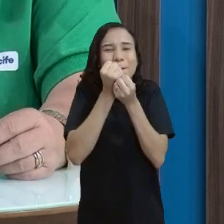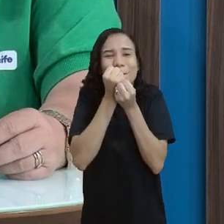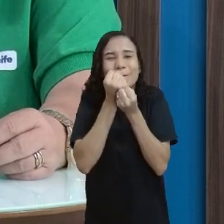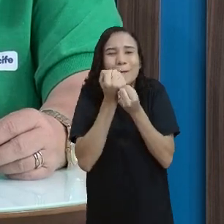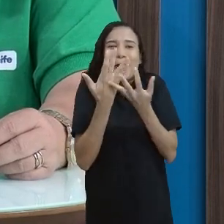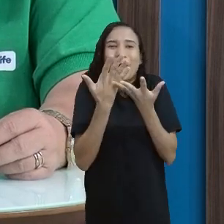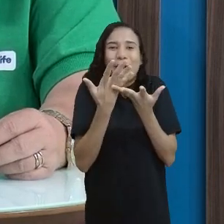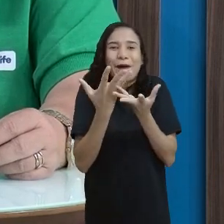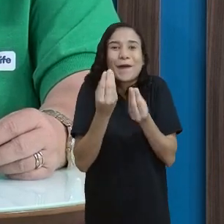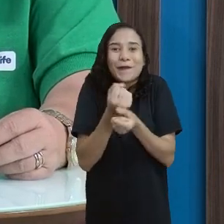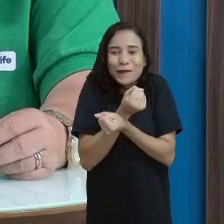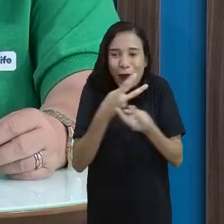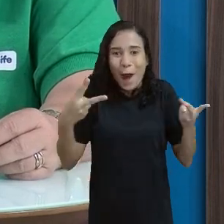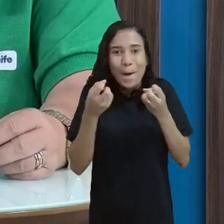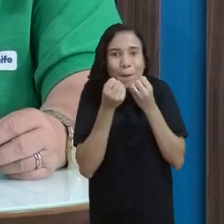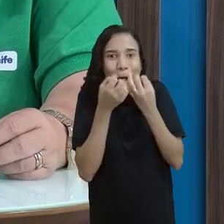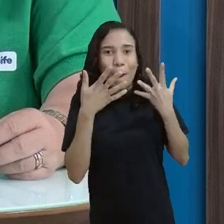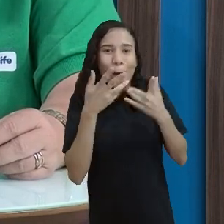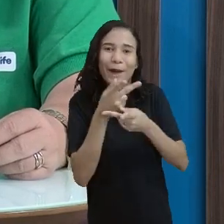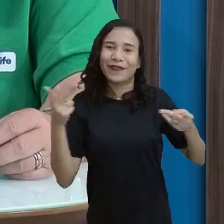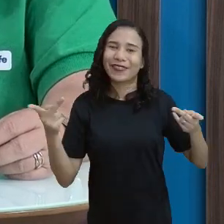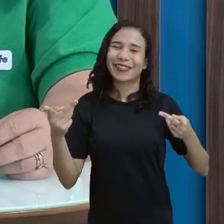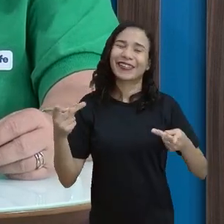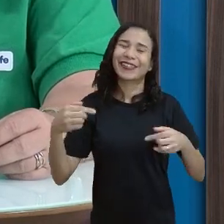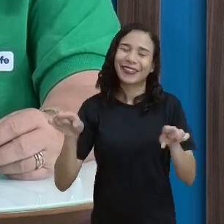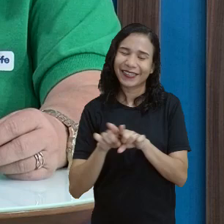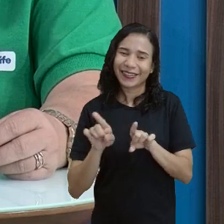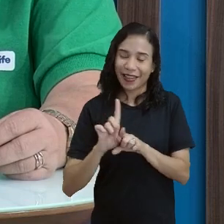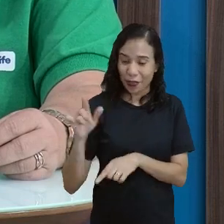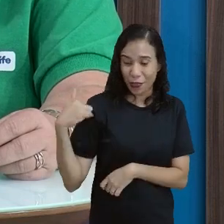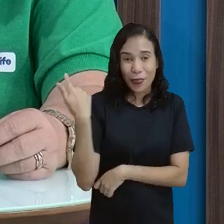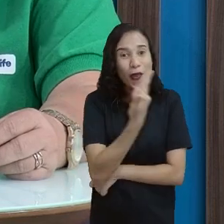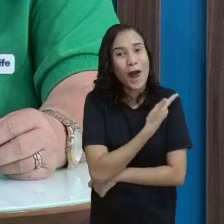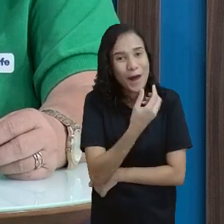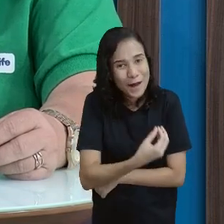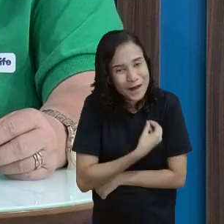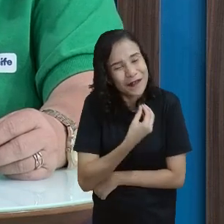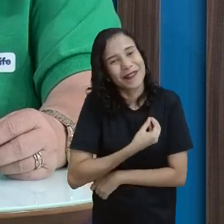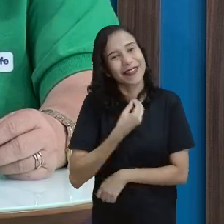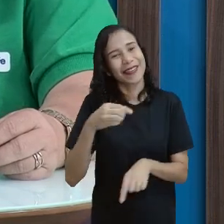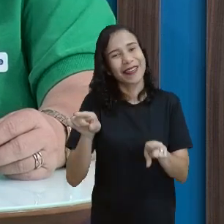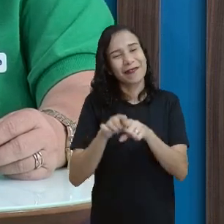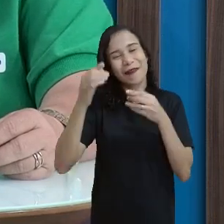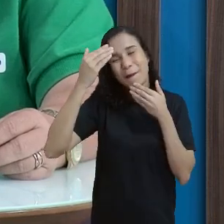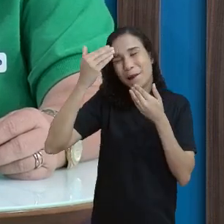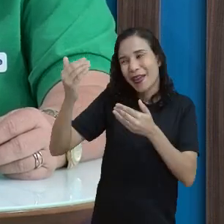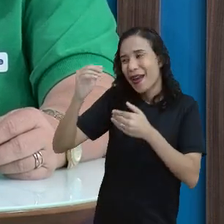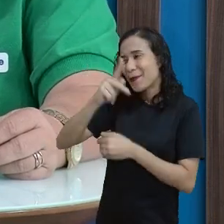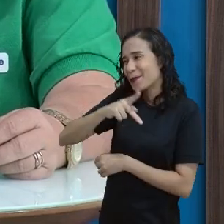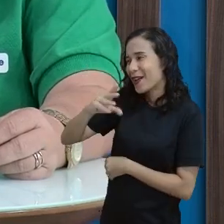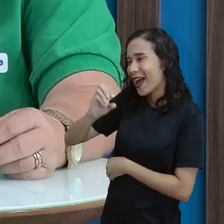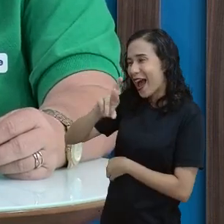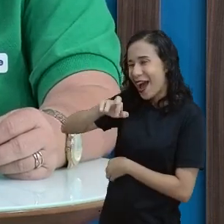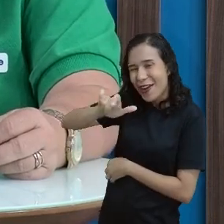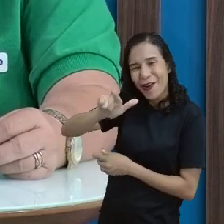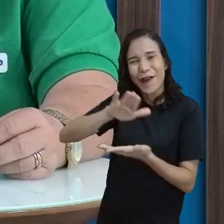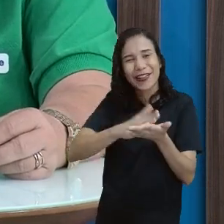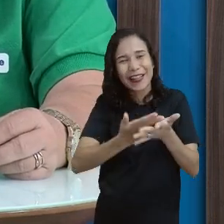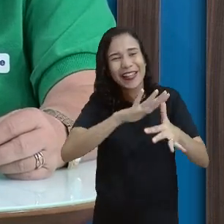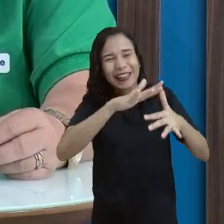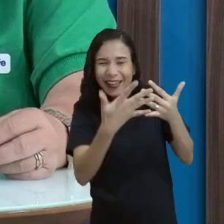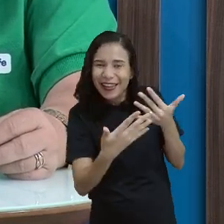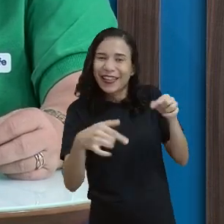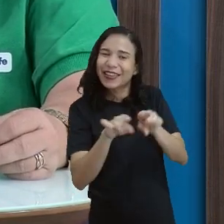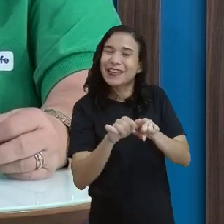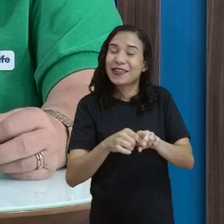novas, chuvas de coisas novas e boas nas nossas vidas, né? E agradecendo aqui a professora Carol, a Helena, a equipe técnica